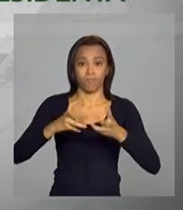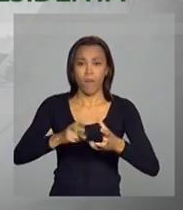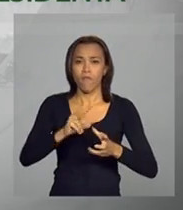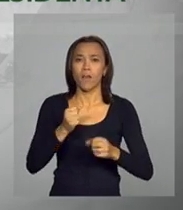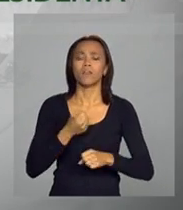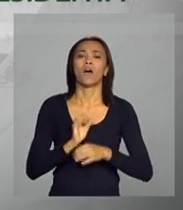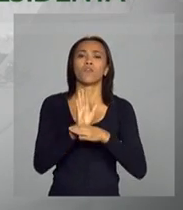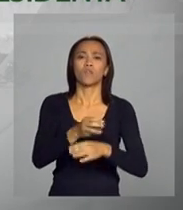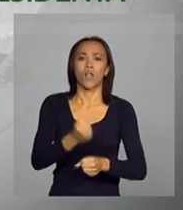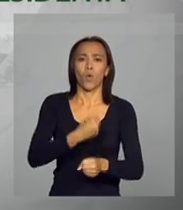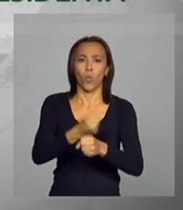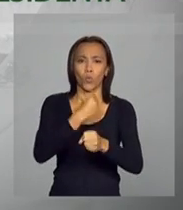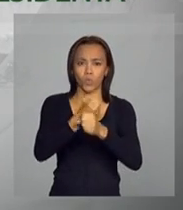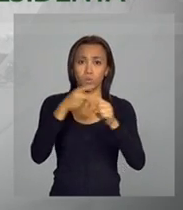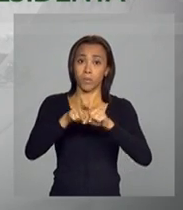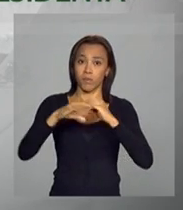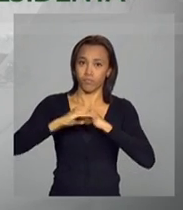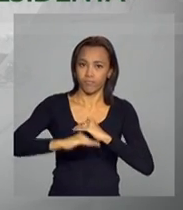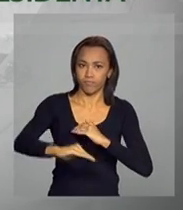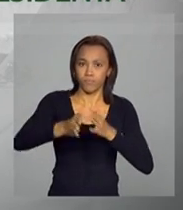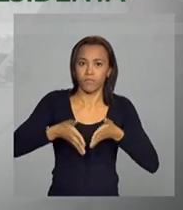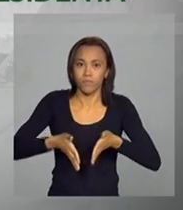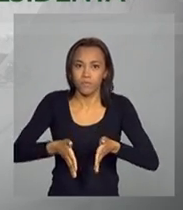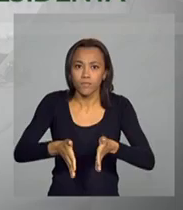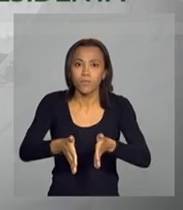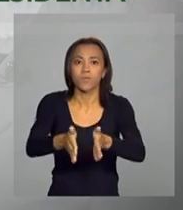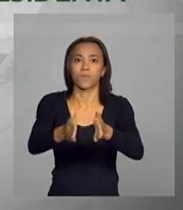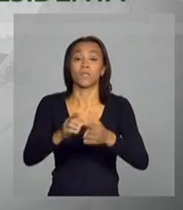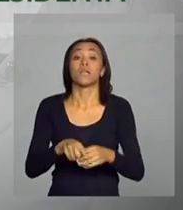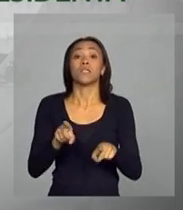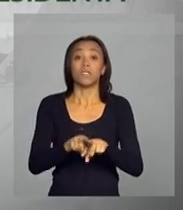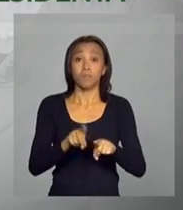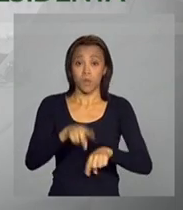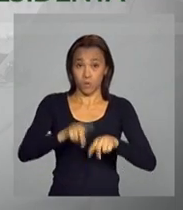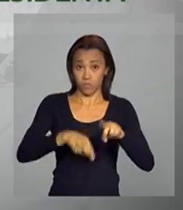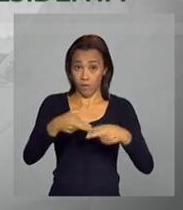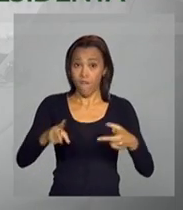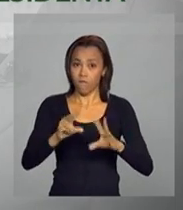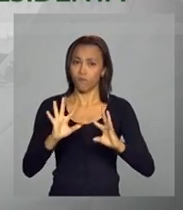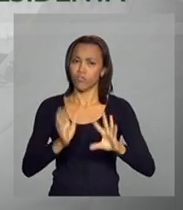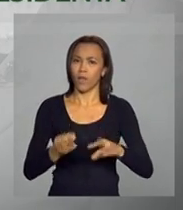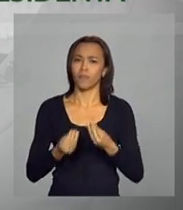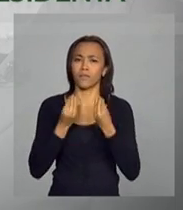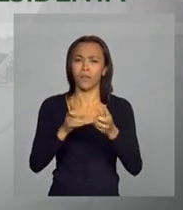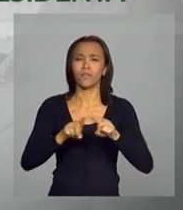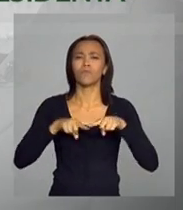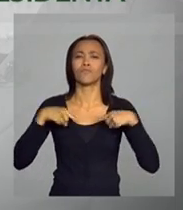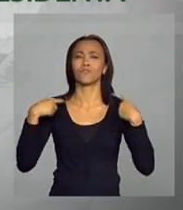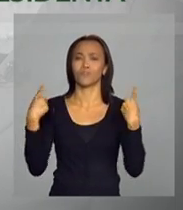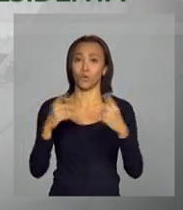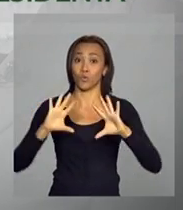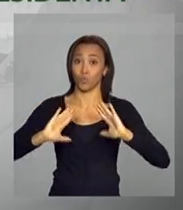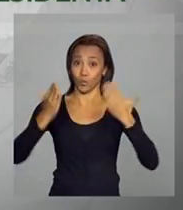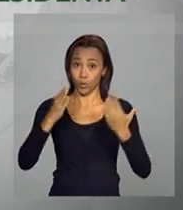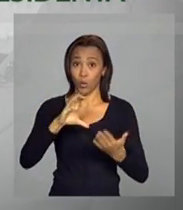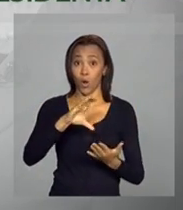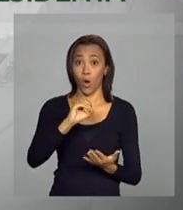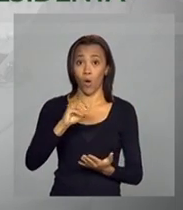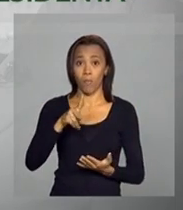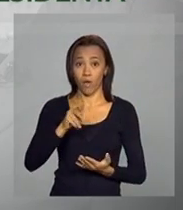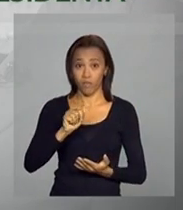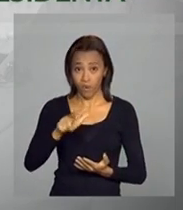na construção e reestruturação de estradas vicinais. Os equipamentos foram entregues durante o Show Rural Copavel,